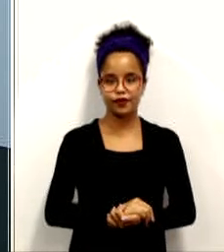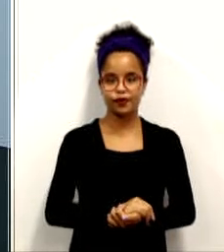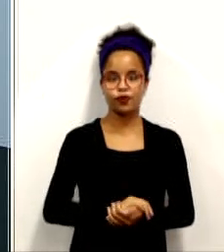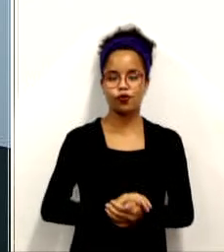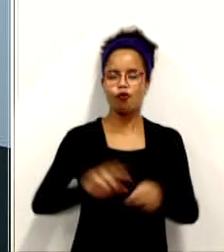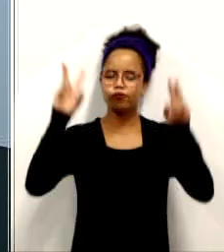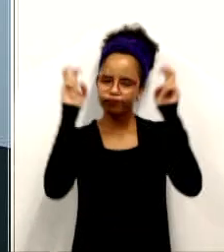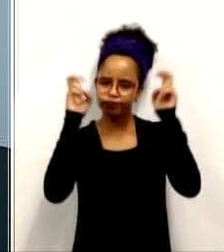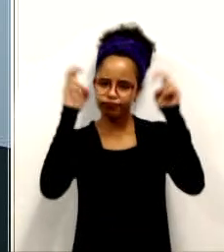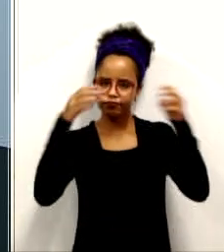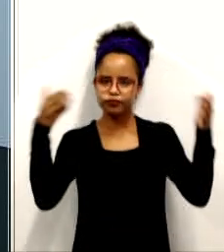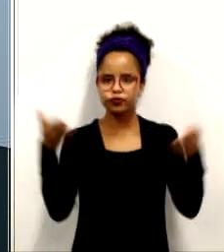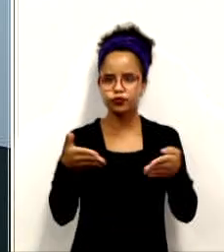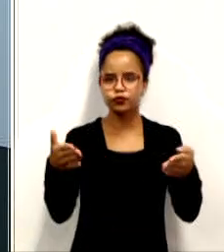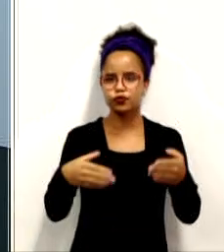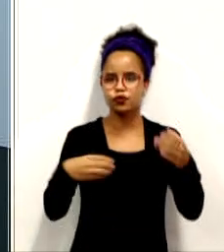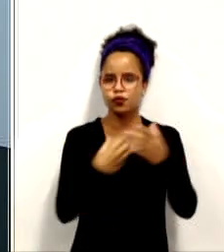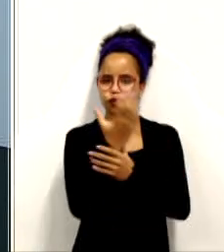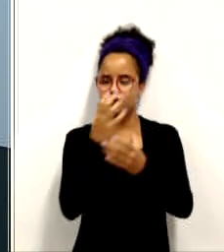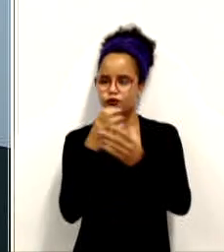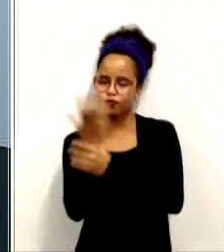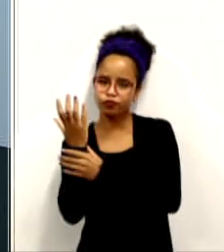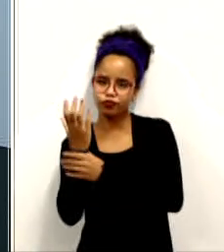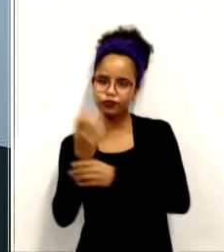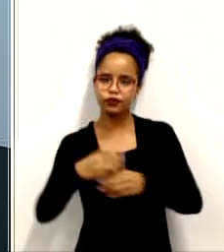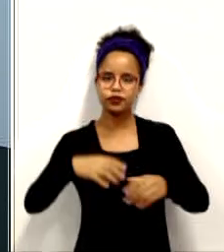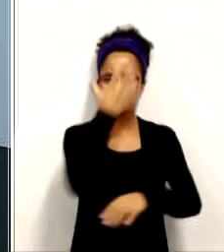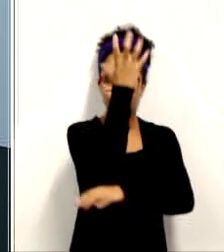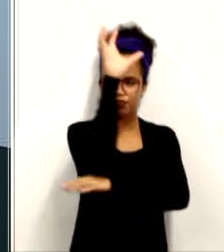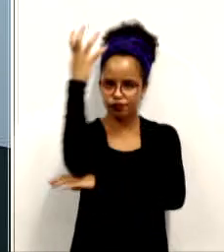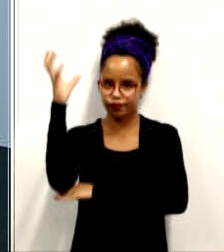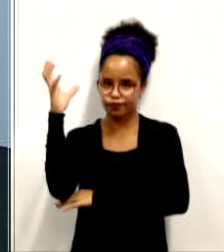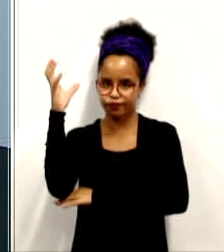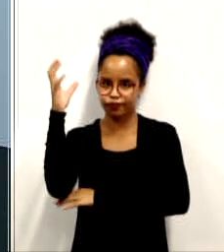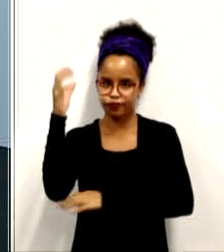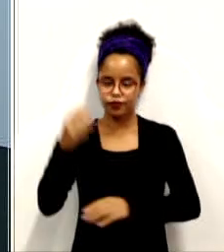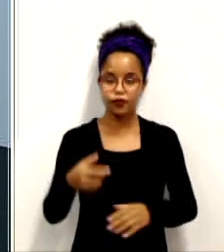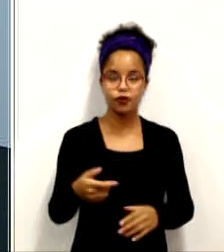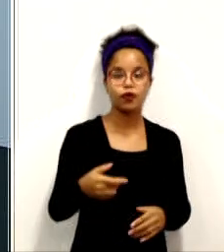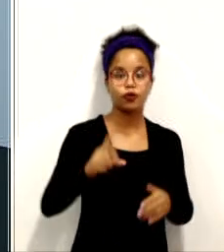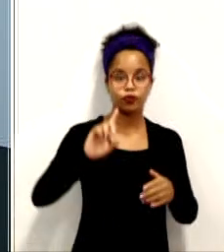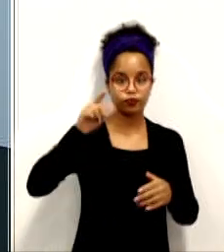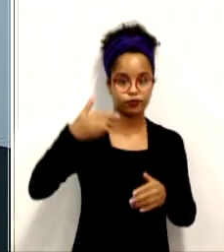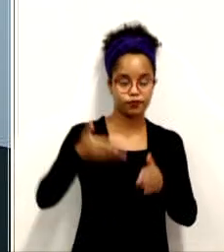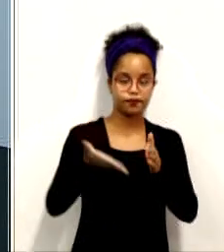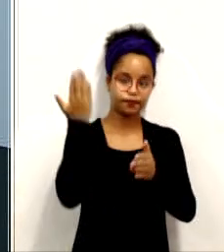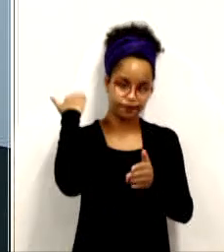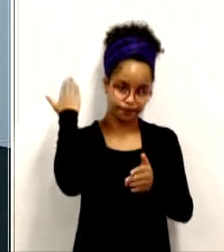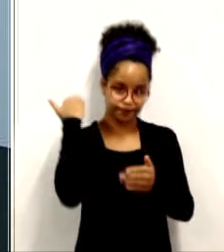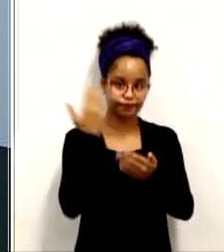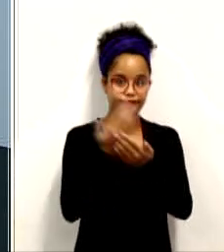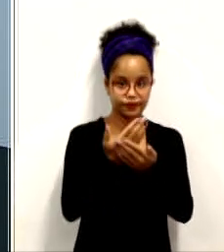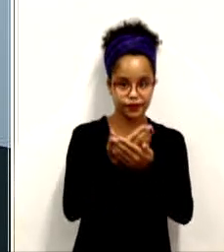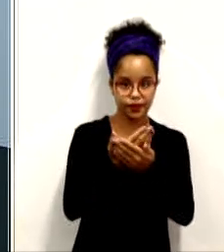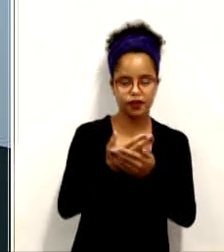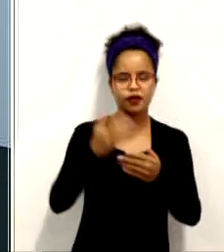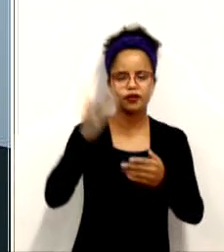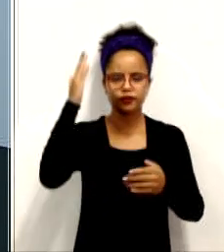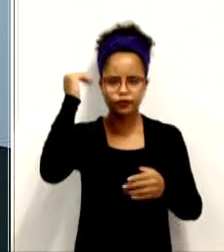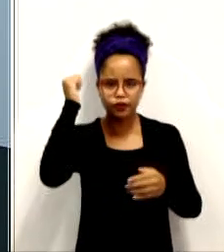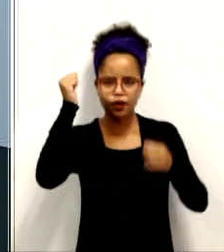plantas e o meio ambiente. Na aula passada, nós trabalhamos o quê? Os animais e o meio